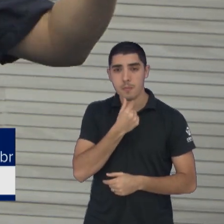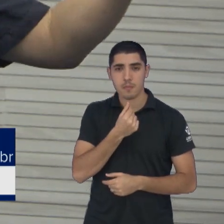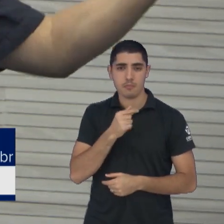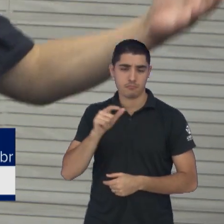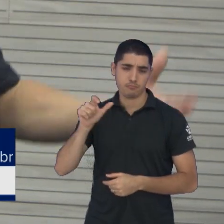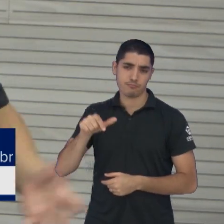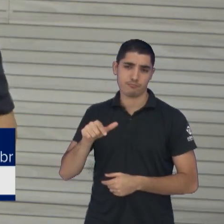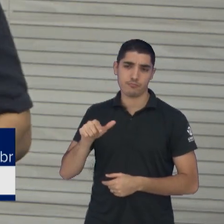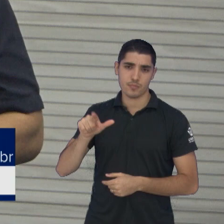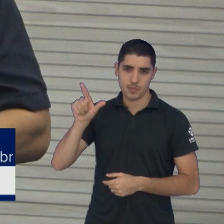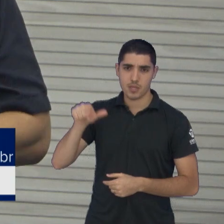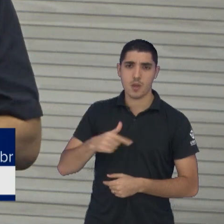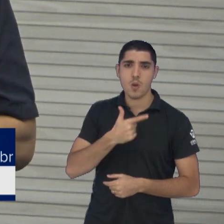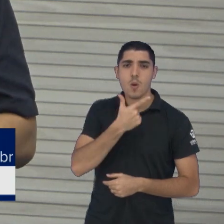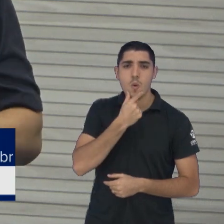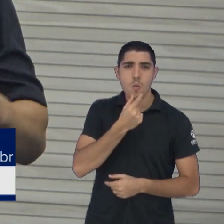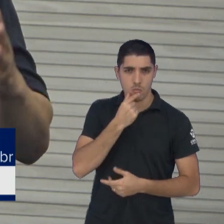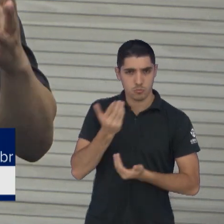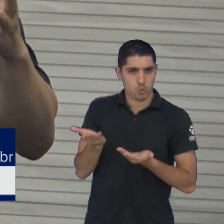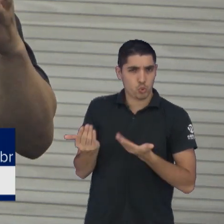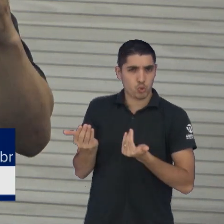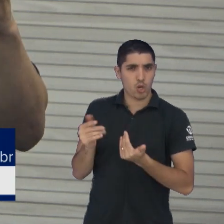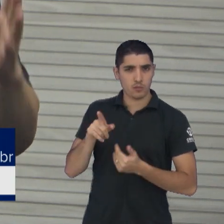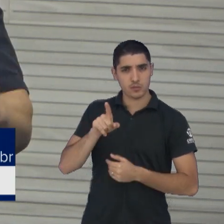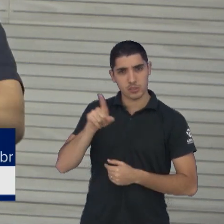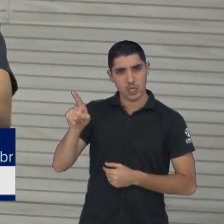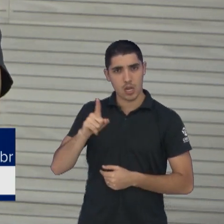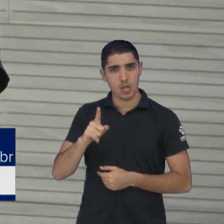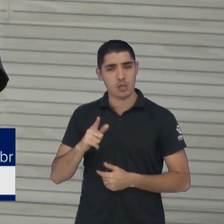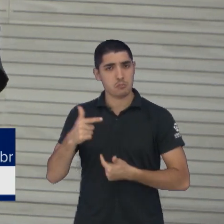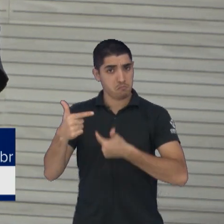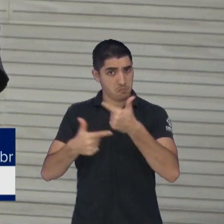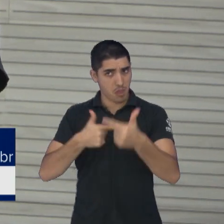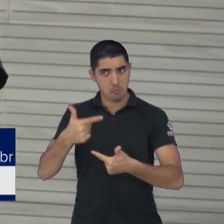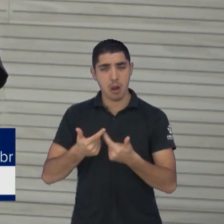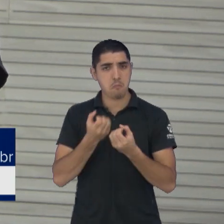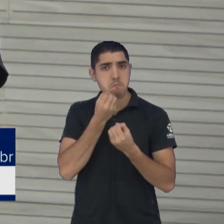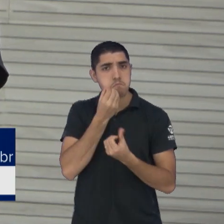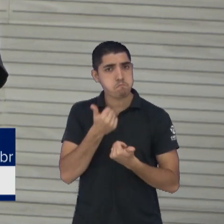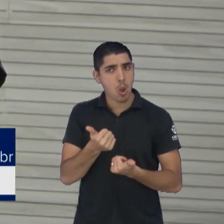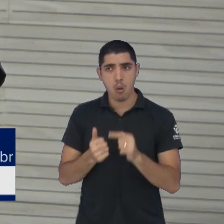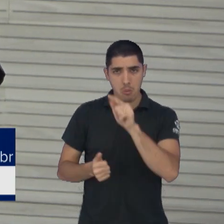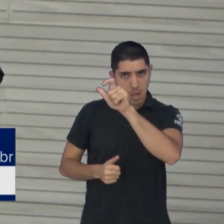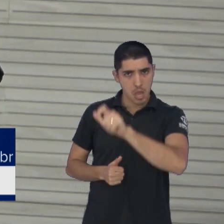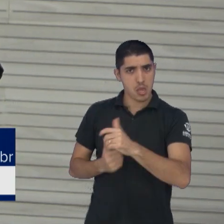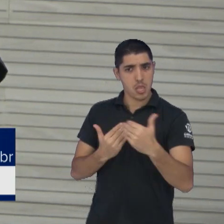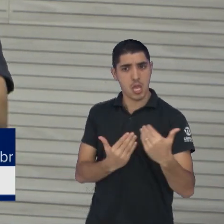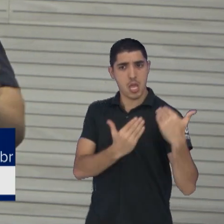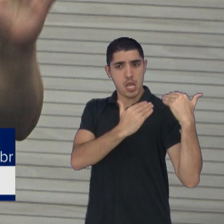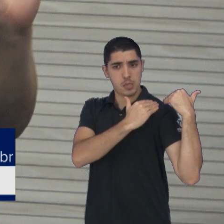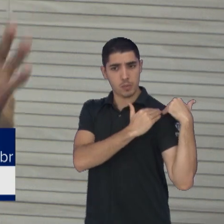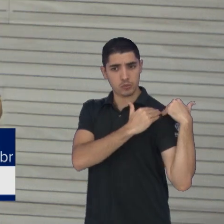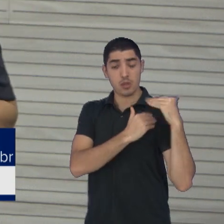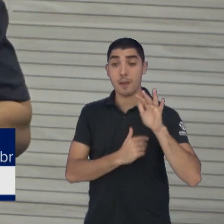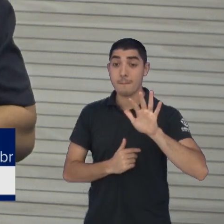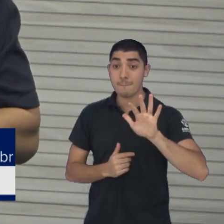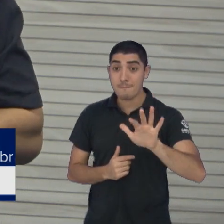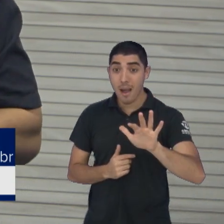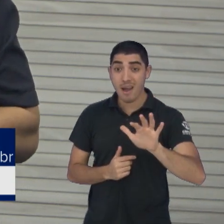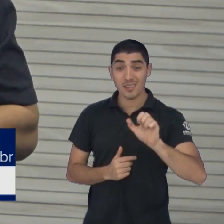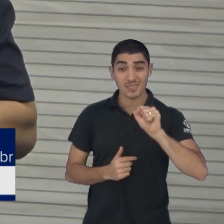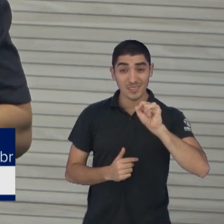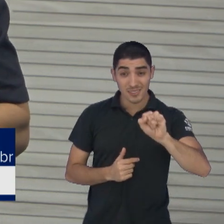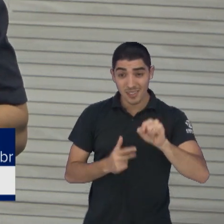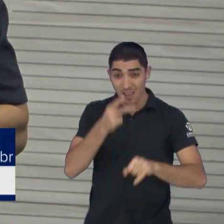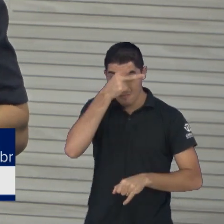porque a aparência é bem jovem, trabalha muito bem, é uma pessoa responsável, dedicada, mas sem o apoio do